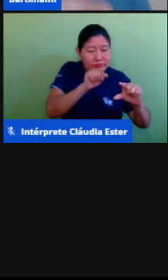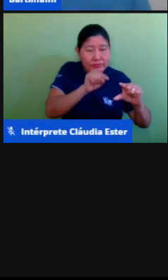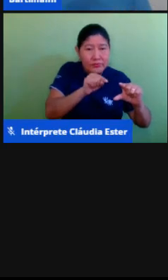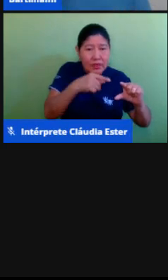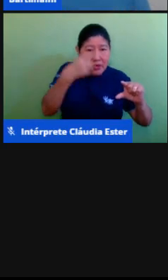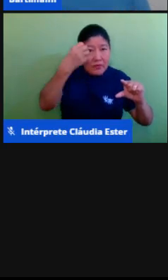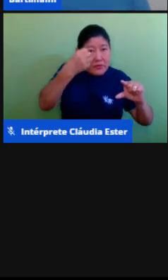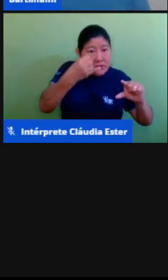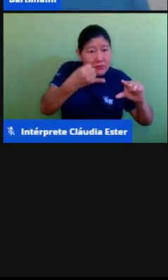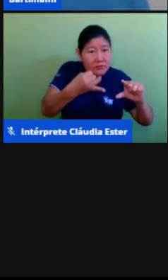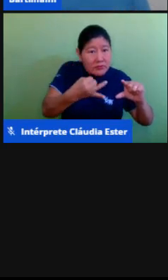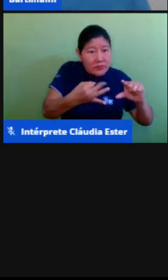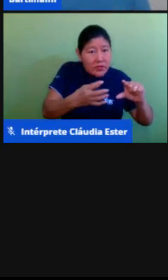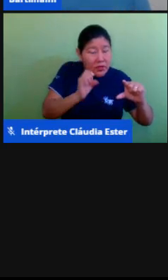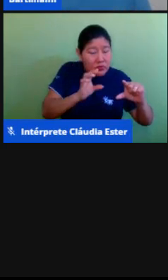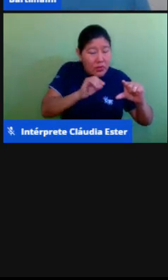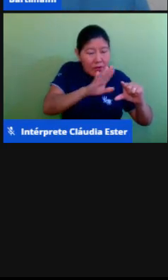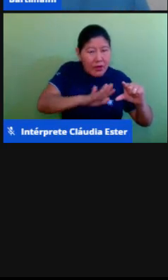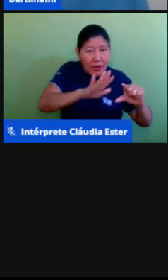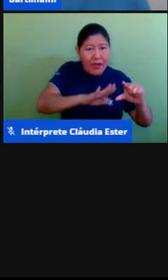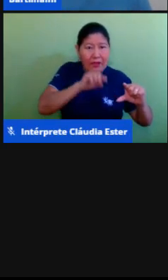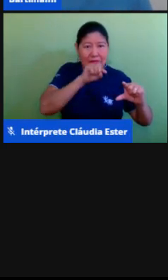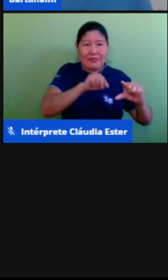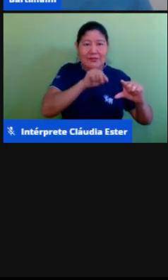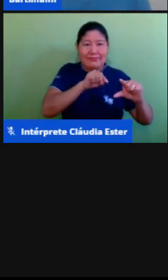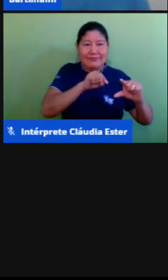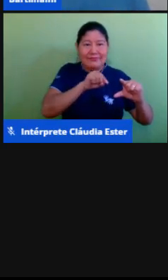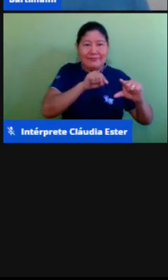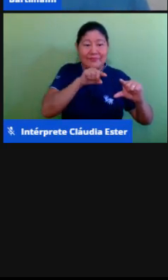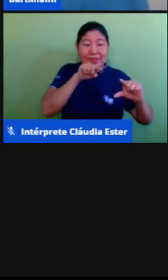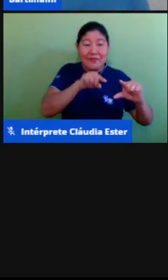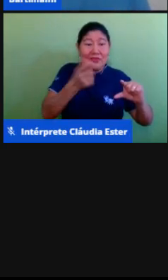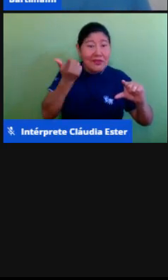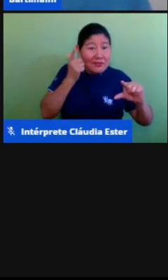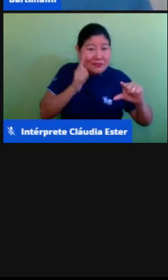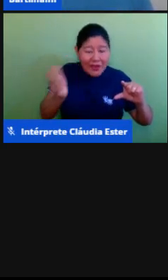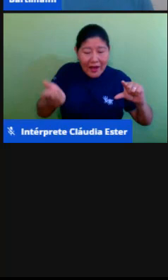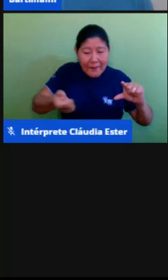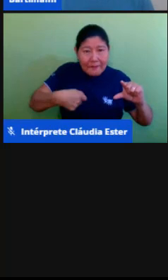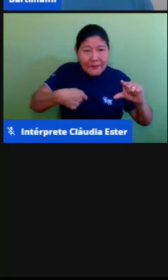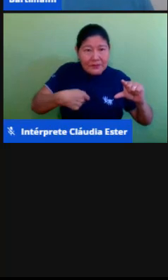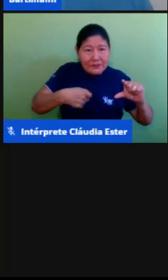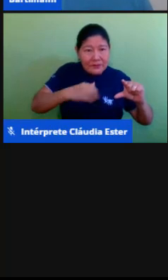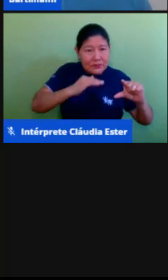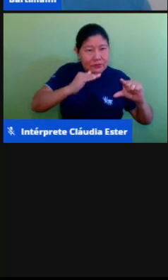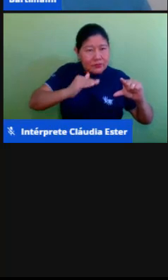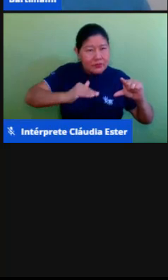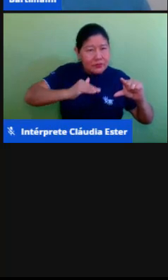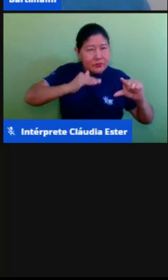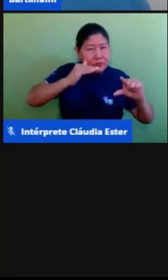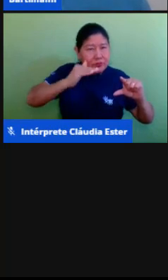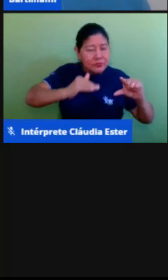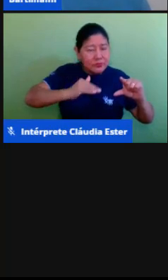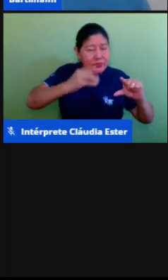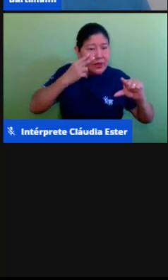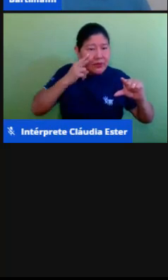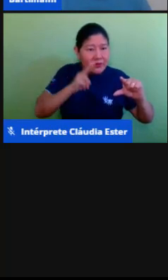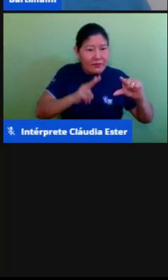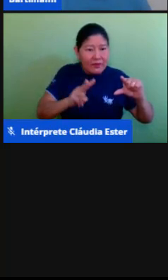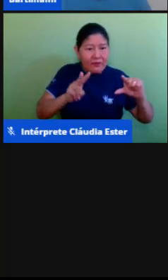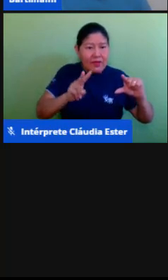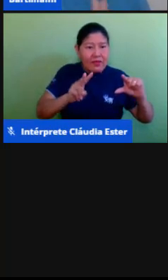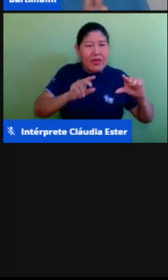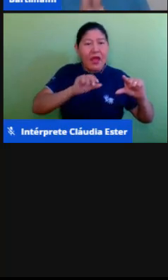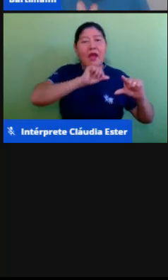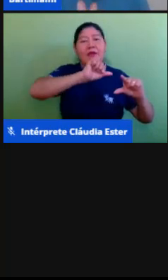falar especificamente dessa área. Então, você ganha possibilidades na medida em que você identifica essas alterações em determinado